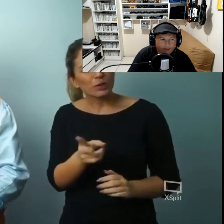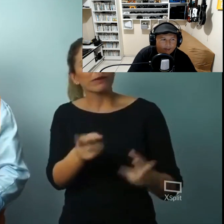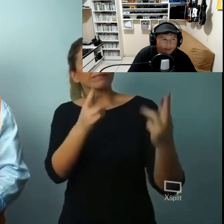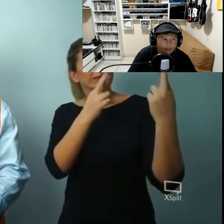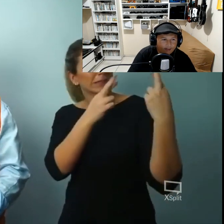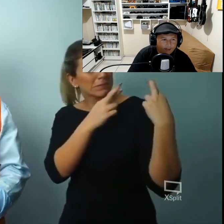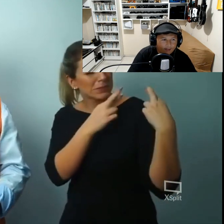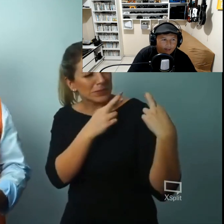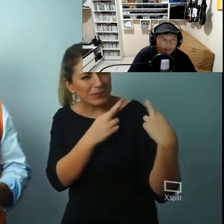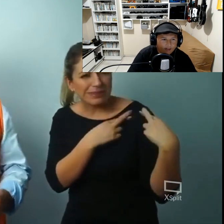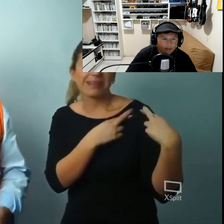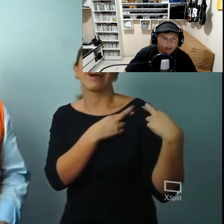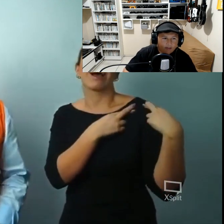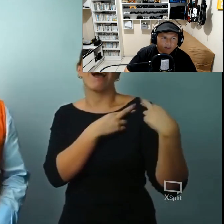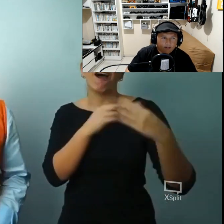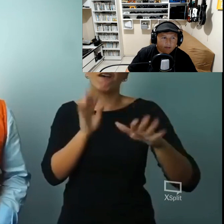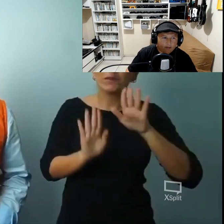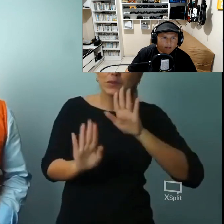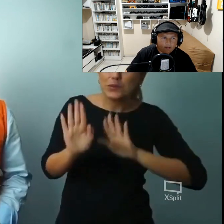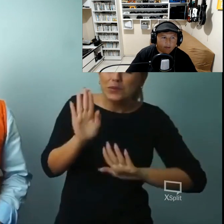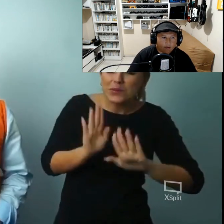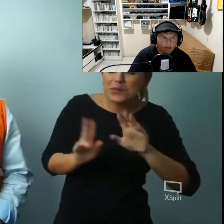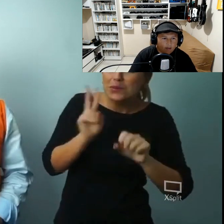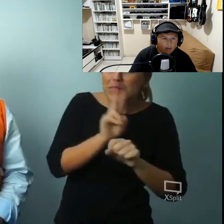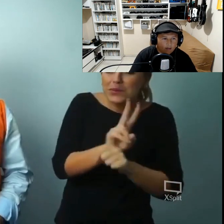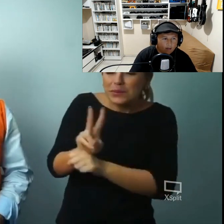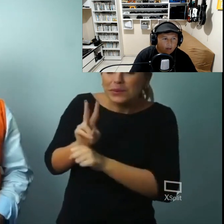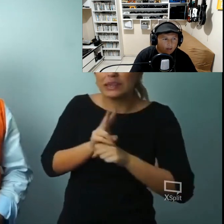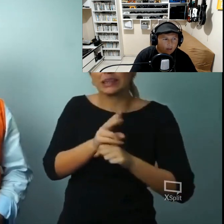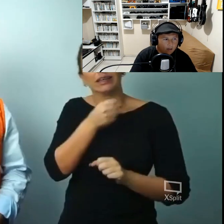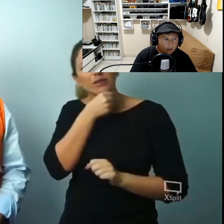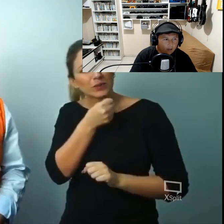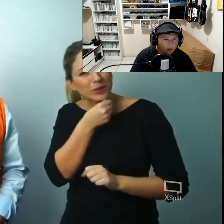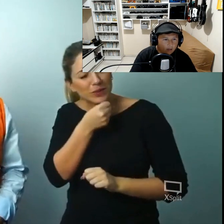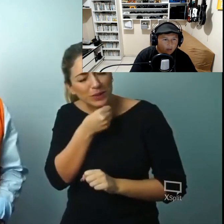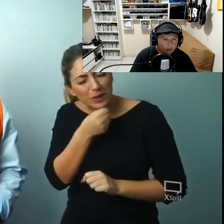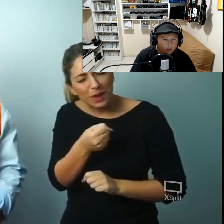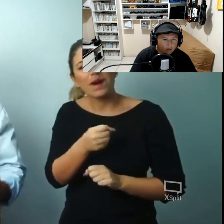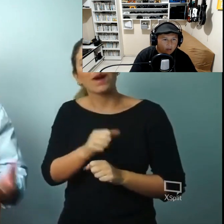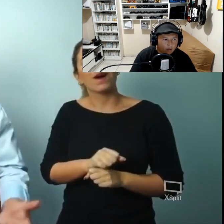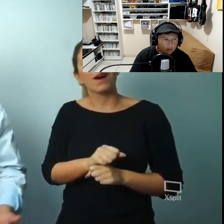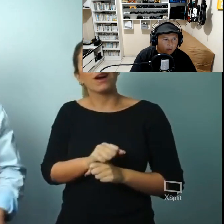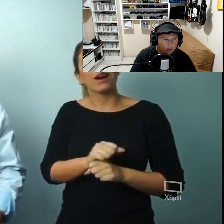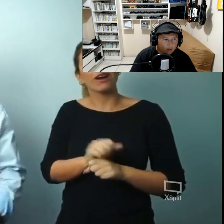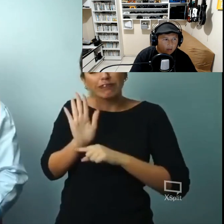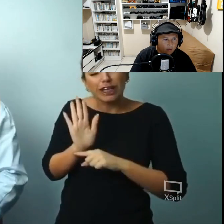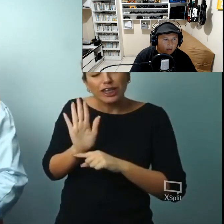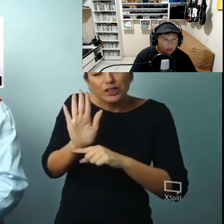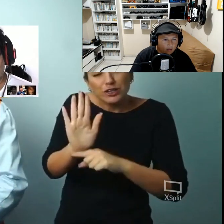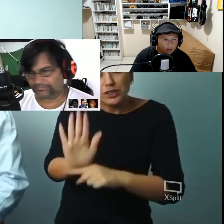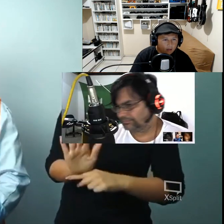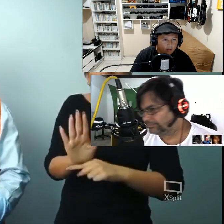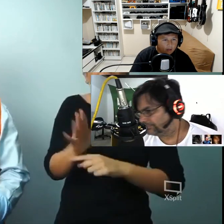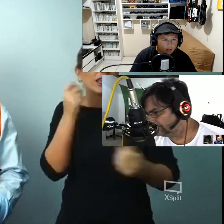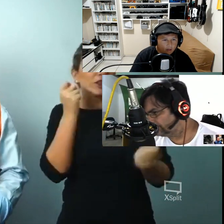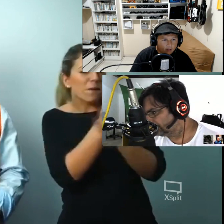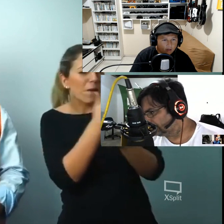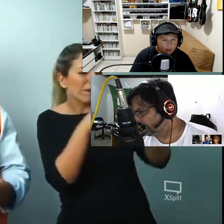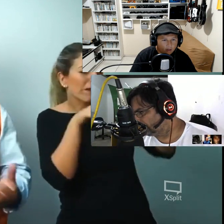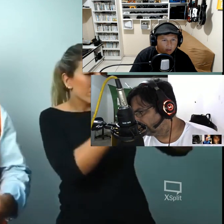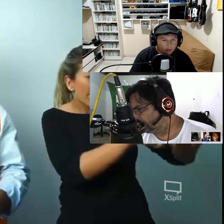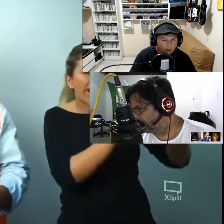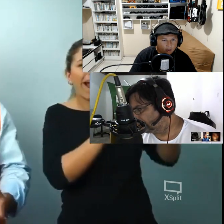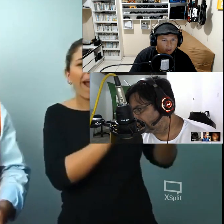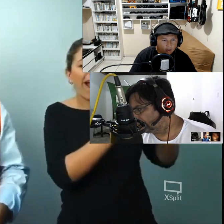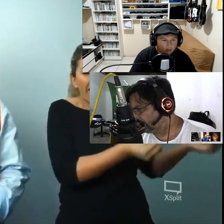nosso apelo, cuidando dos idosos, fazendo alguns serviços, auxiliando, trazendo compras, enfim,